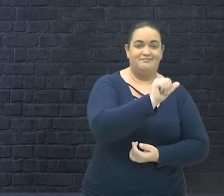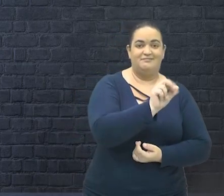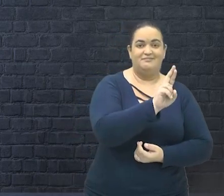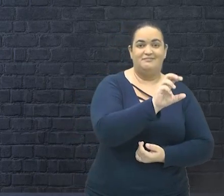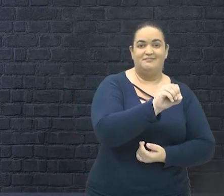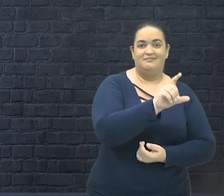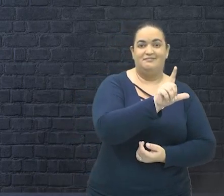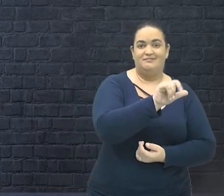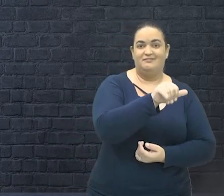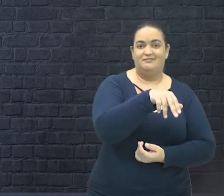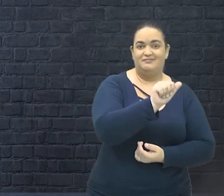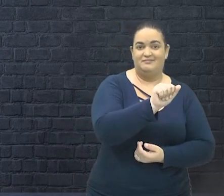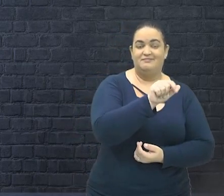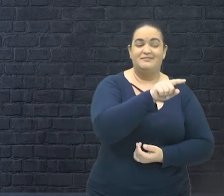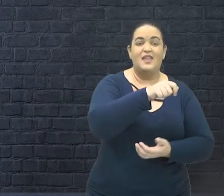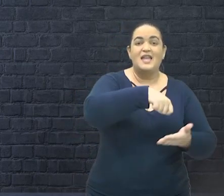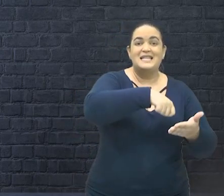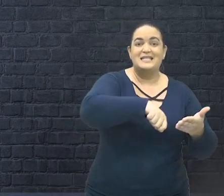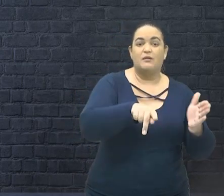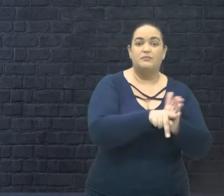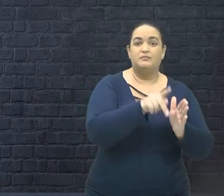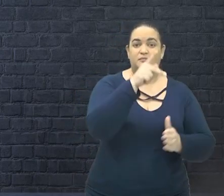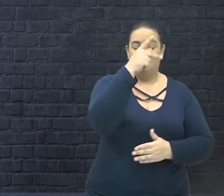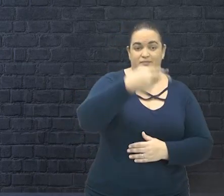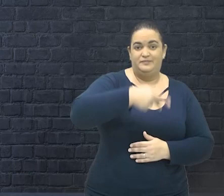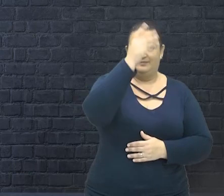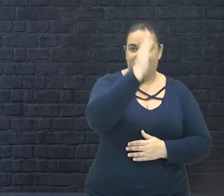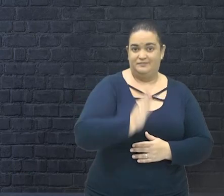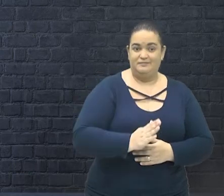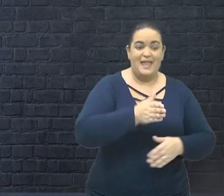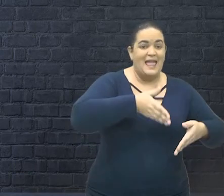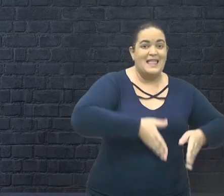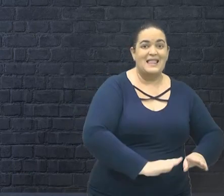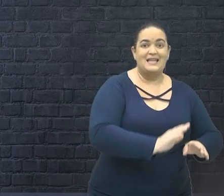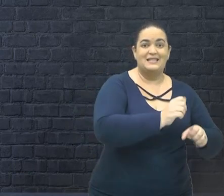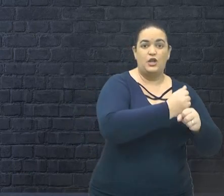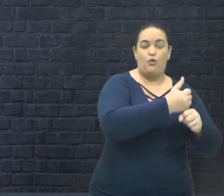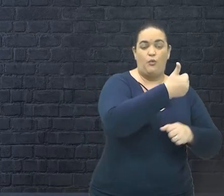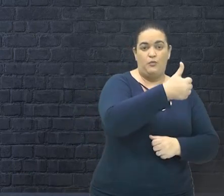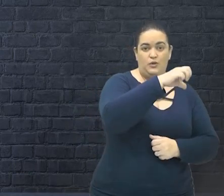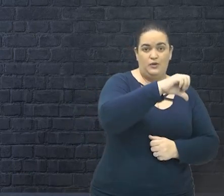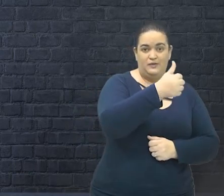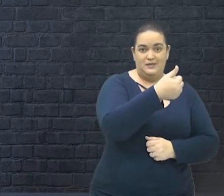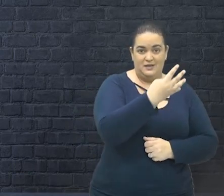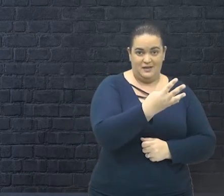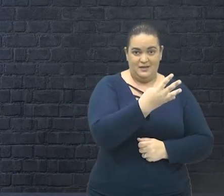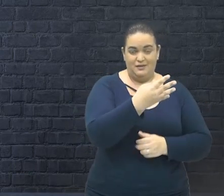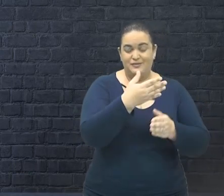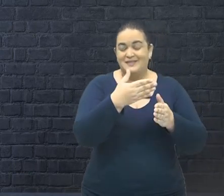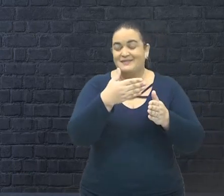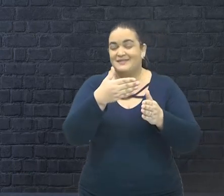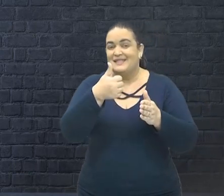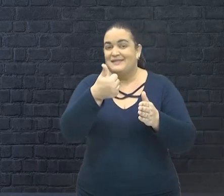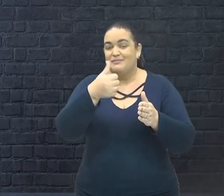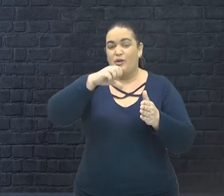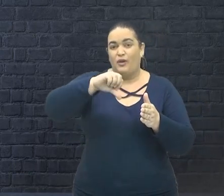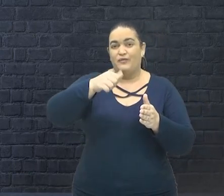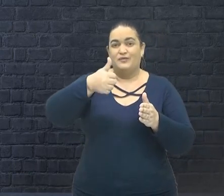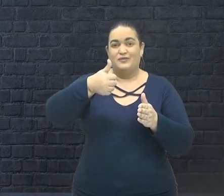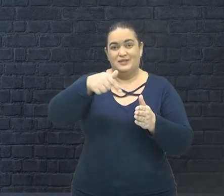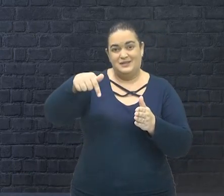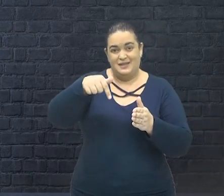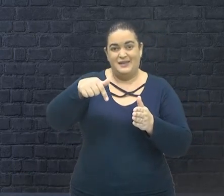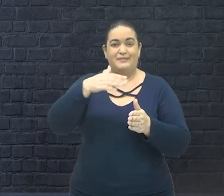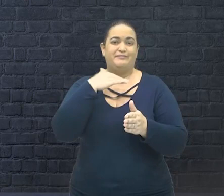uma escritora brasileira que nasceu em 1914 e faleceu em 1917. Nasceu na